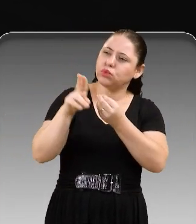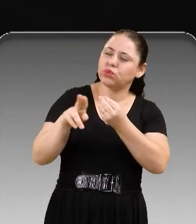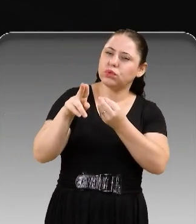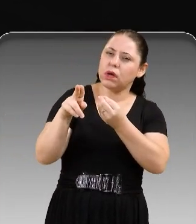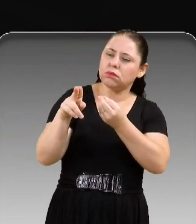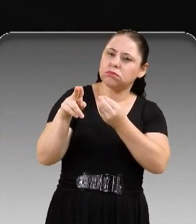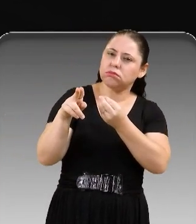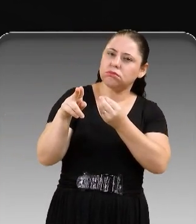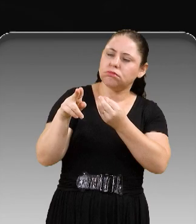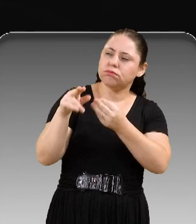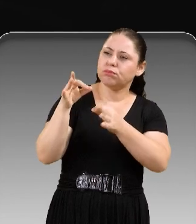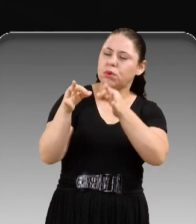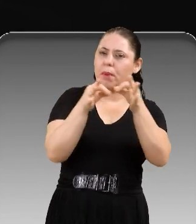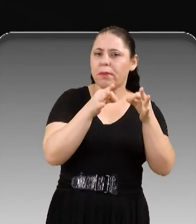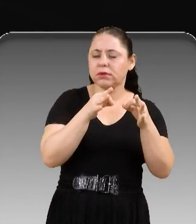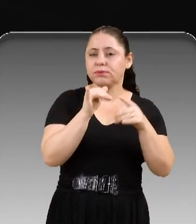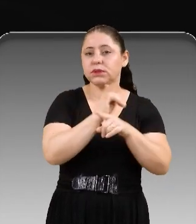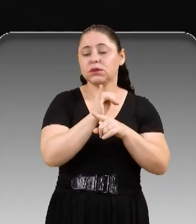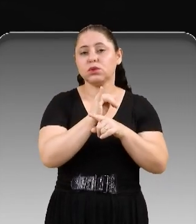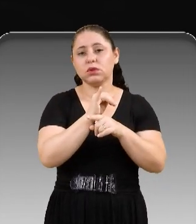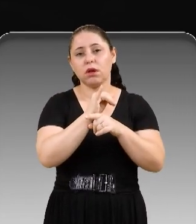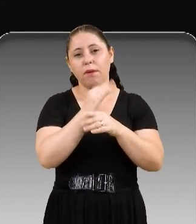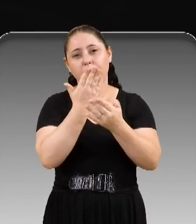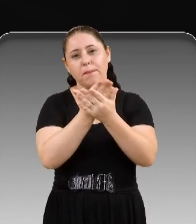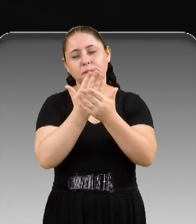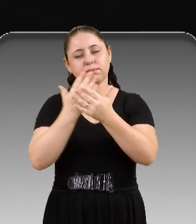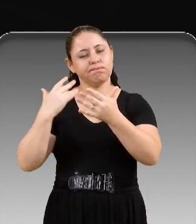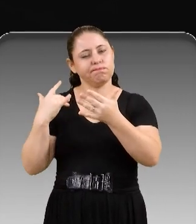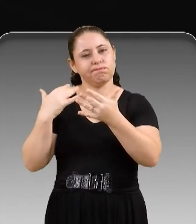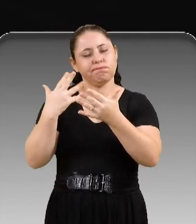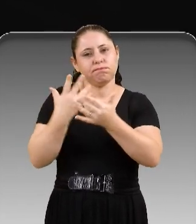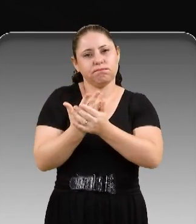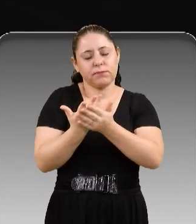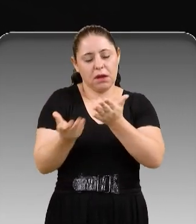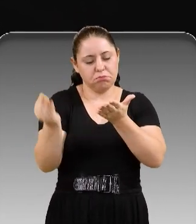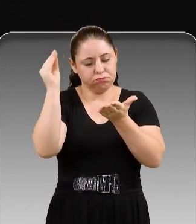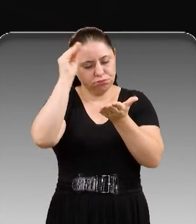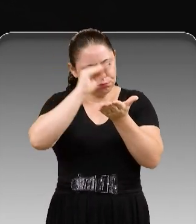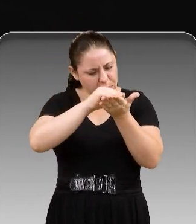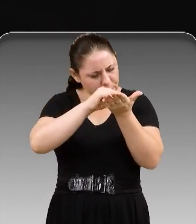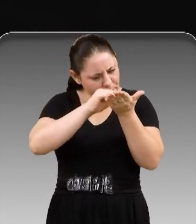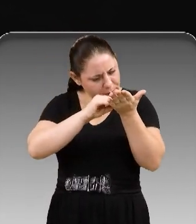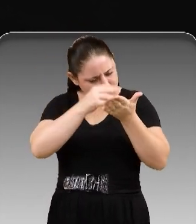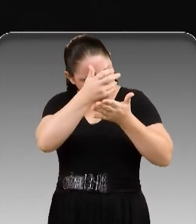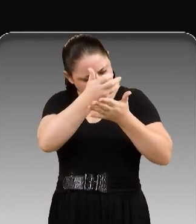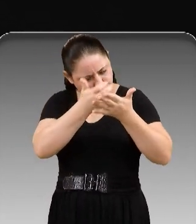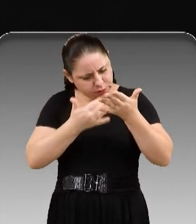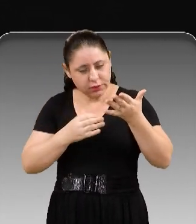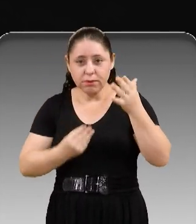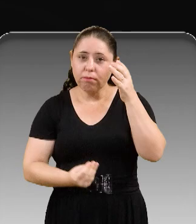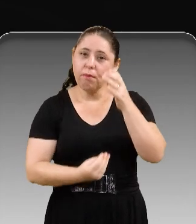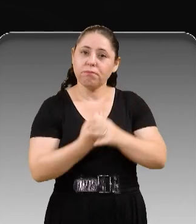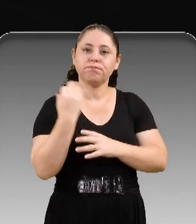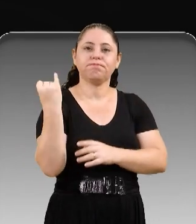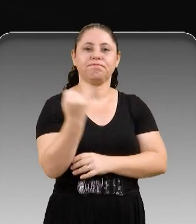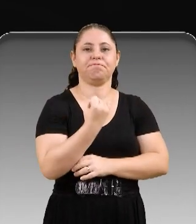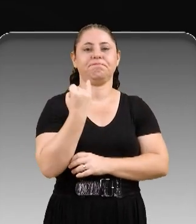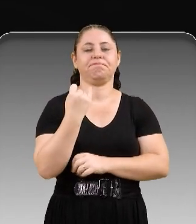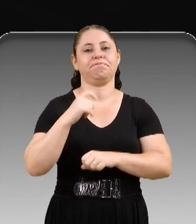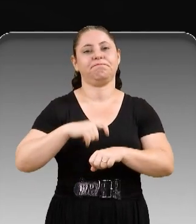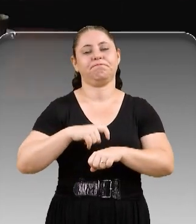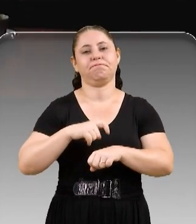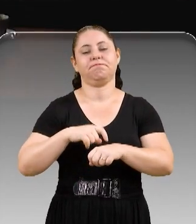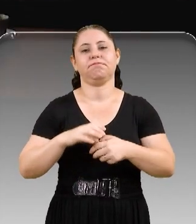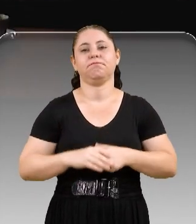que você utilizou, os mecanismos que você utilizou nesses seus estudos ao longo do tempo para que o senhor chegasse nesse momento aí